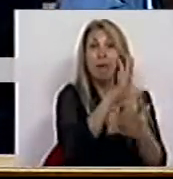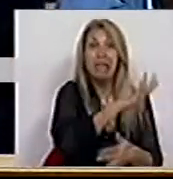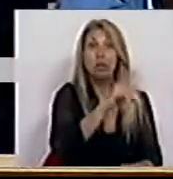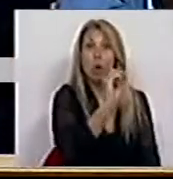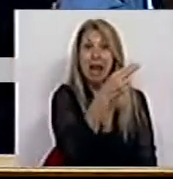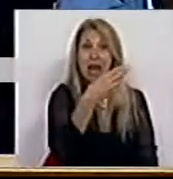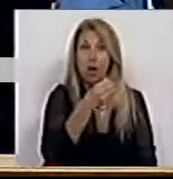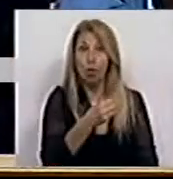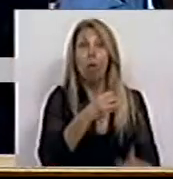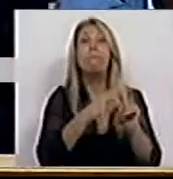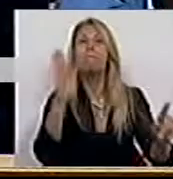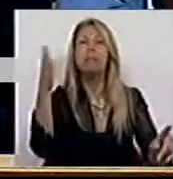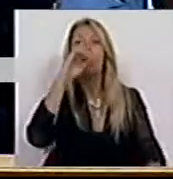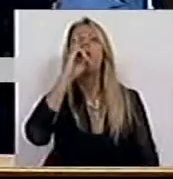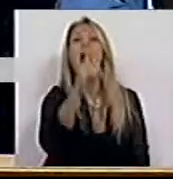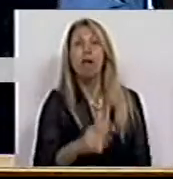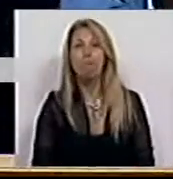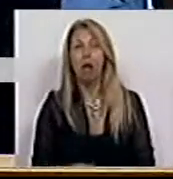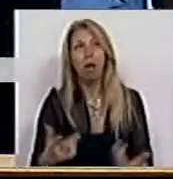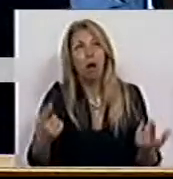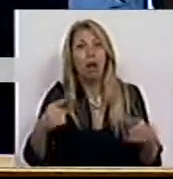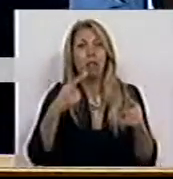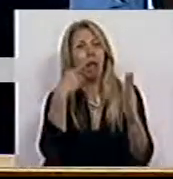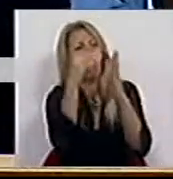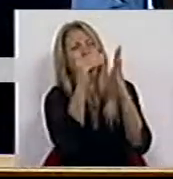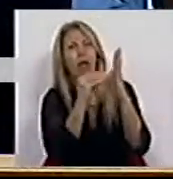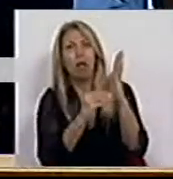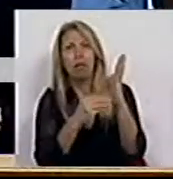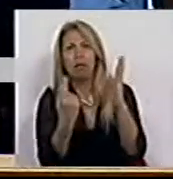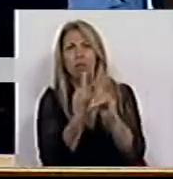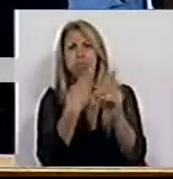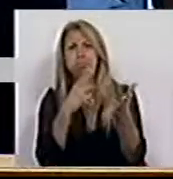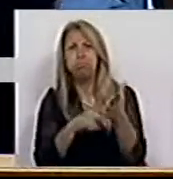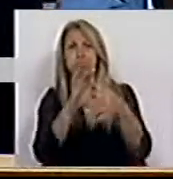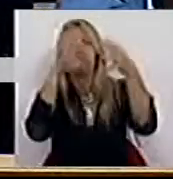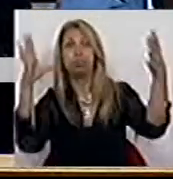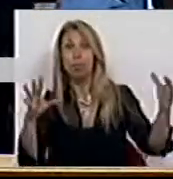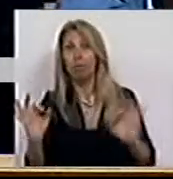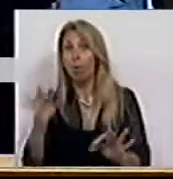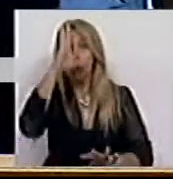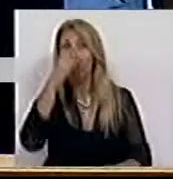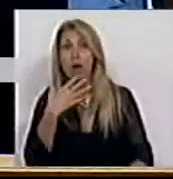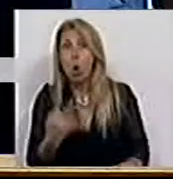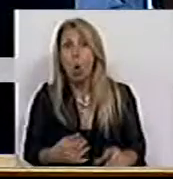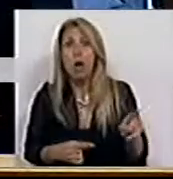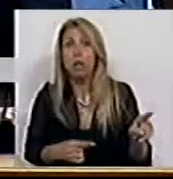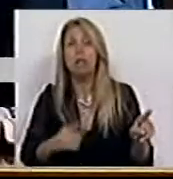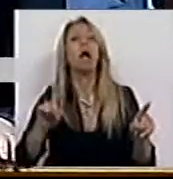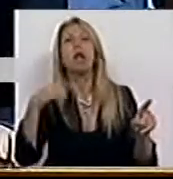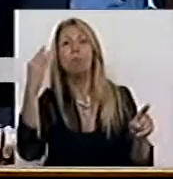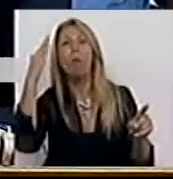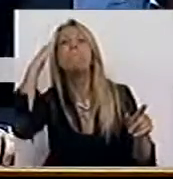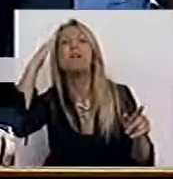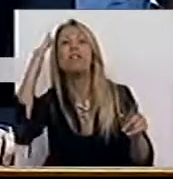E tem previsões tão irrealistas que o próprio Governo não acredita nelas e depois as previsões de um lado não batem certo com